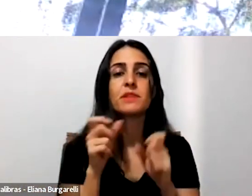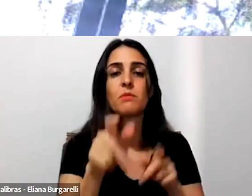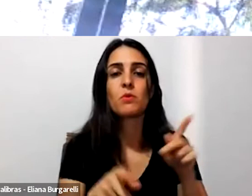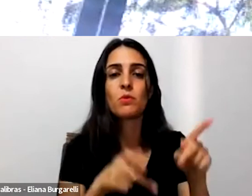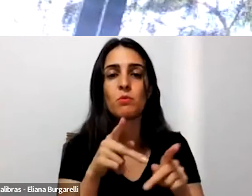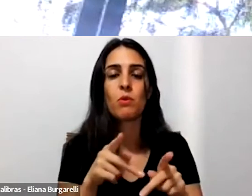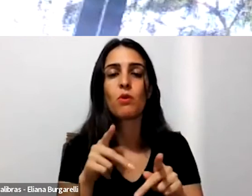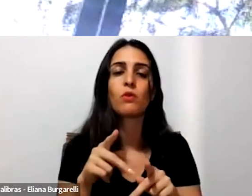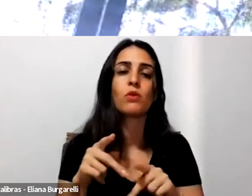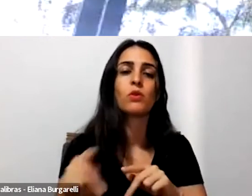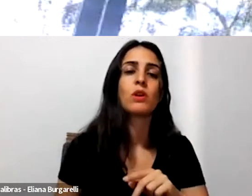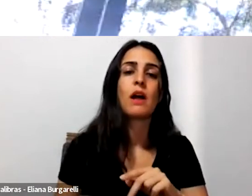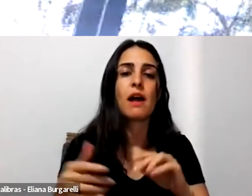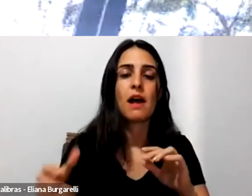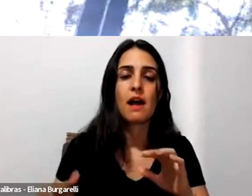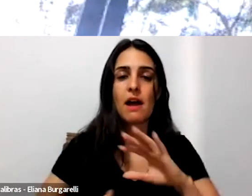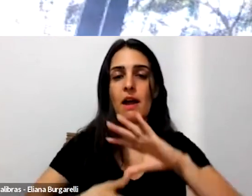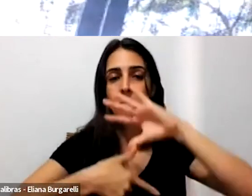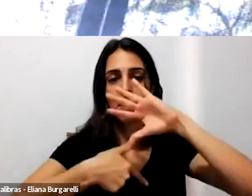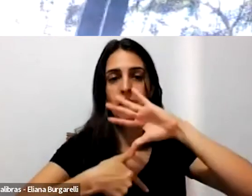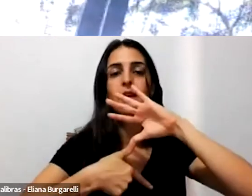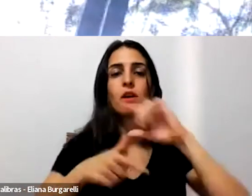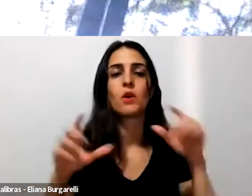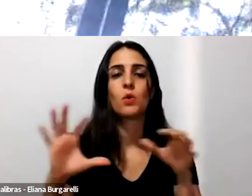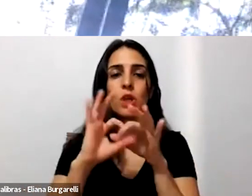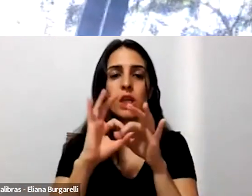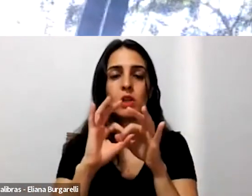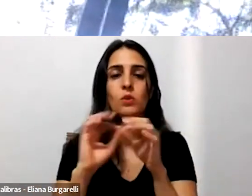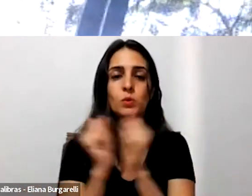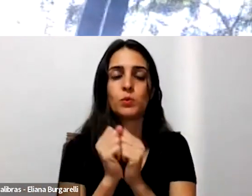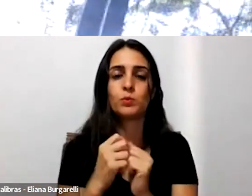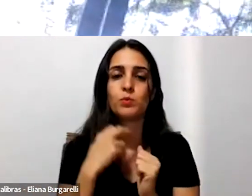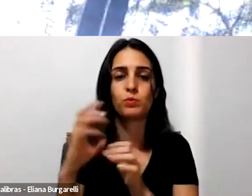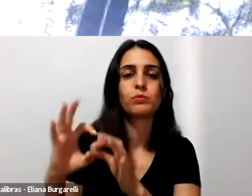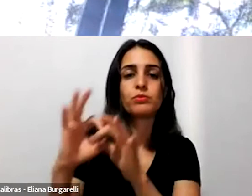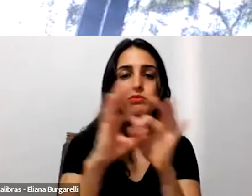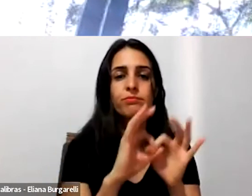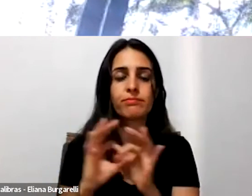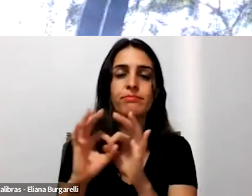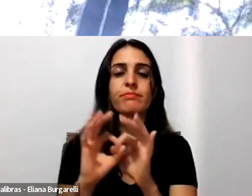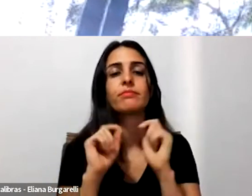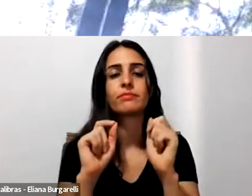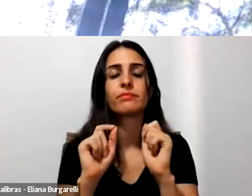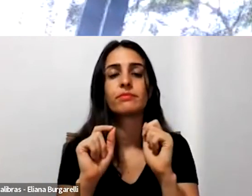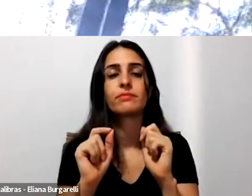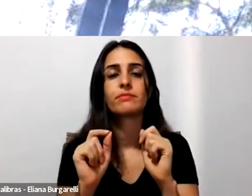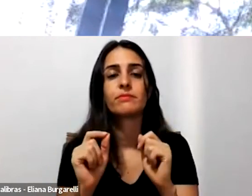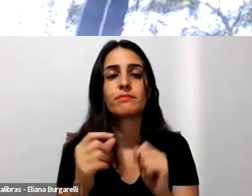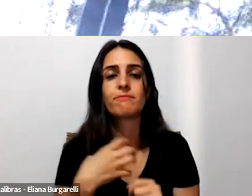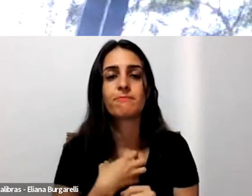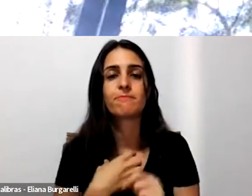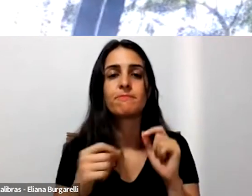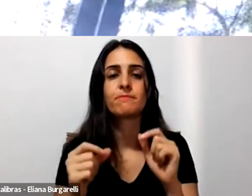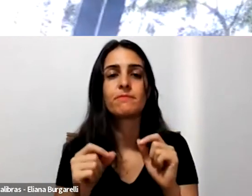e deve fortalecer essas relações no trabalho não só da Amazônia, mas em relação a mudanças do clima em geral. E acho